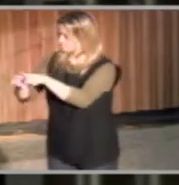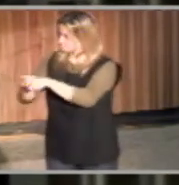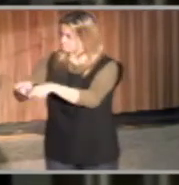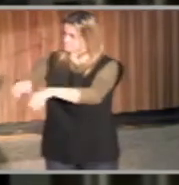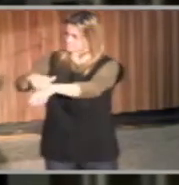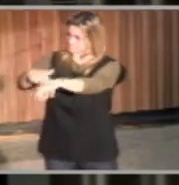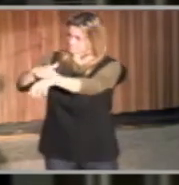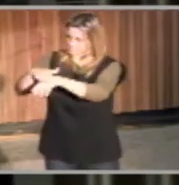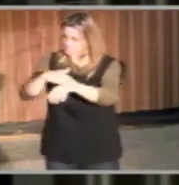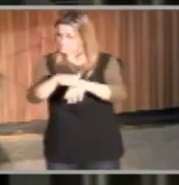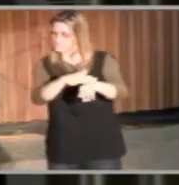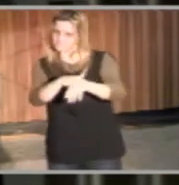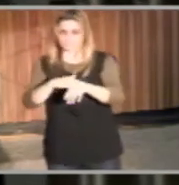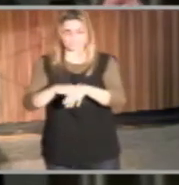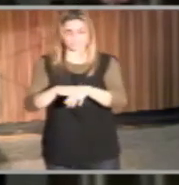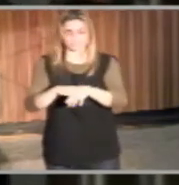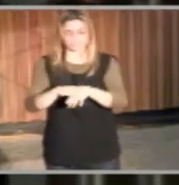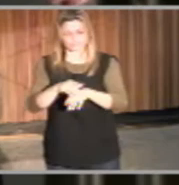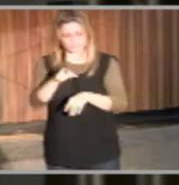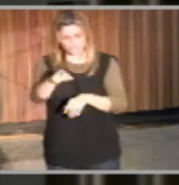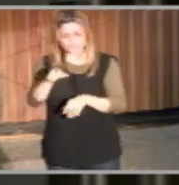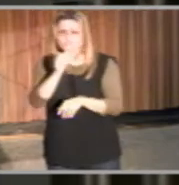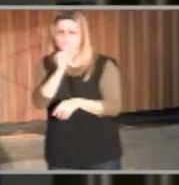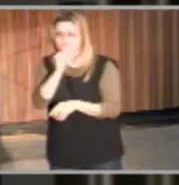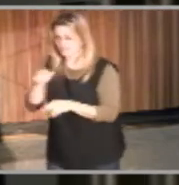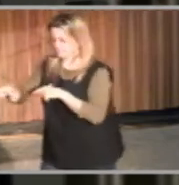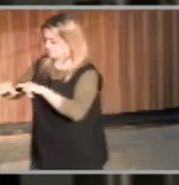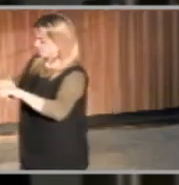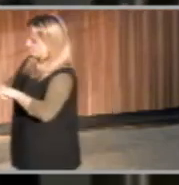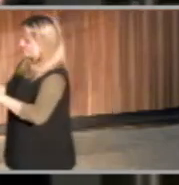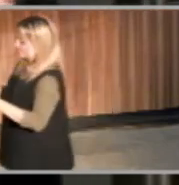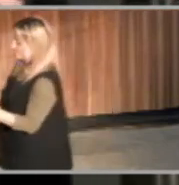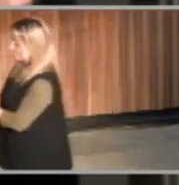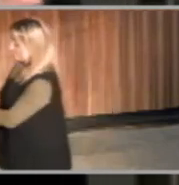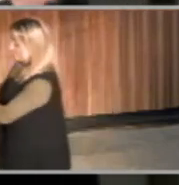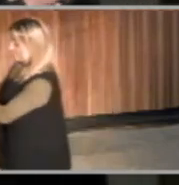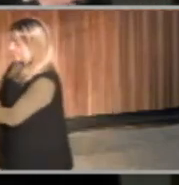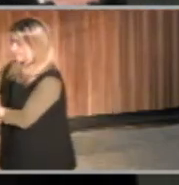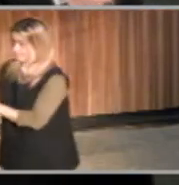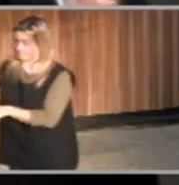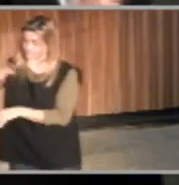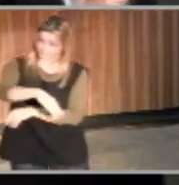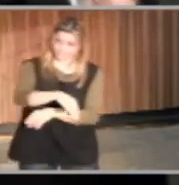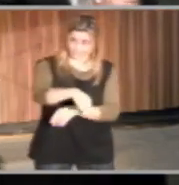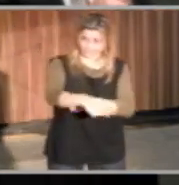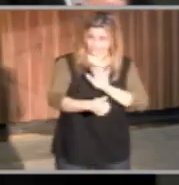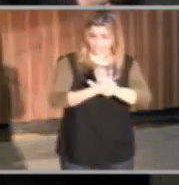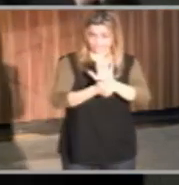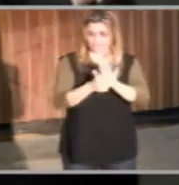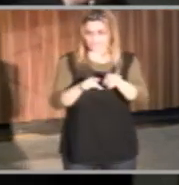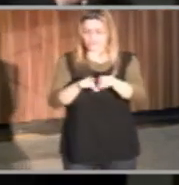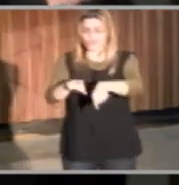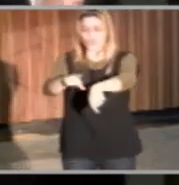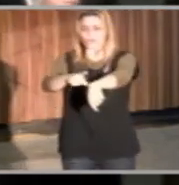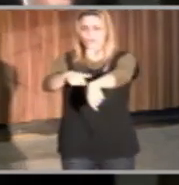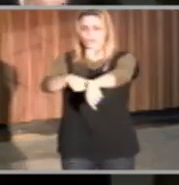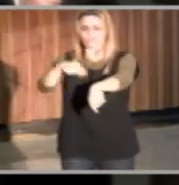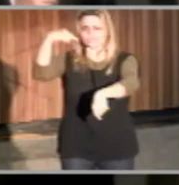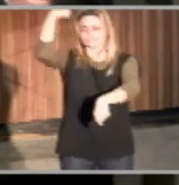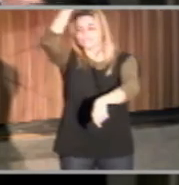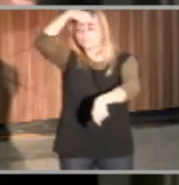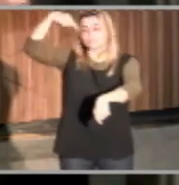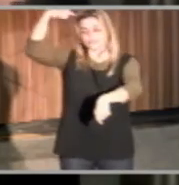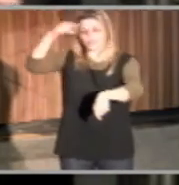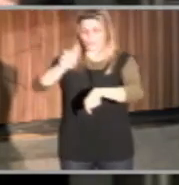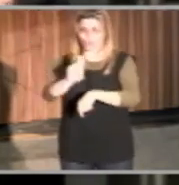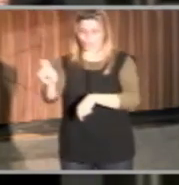outro. E você sai do serviço e vem para cá, é aquilo que a gente vai chamar de hora santa, ou em inglês Holy Hour,